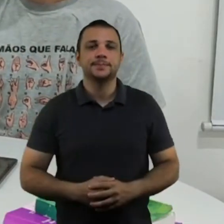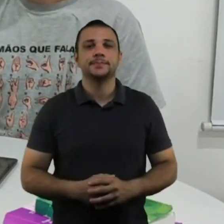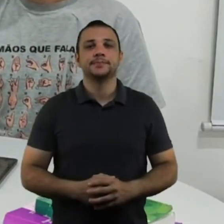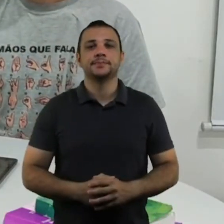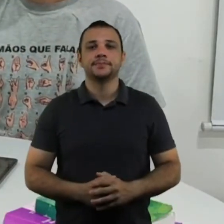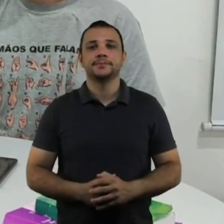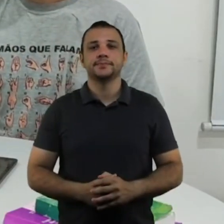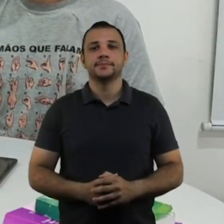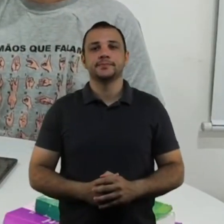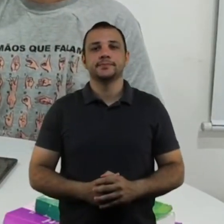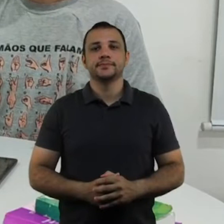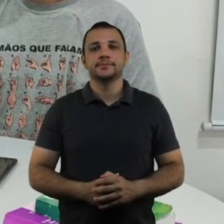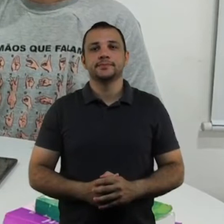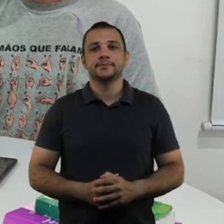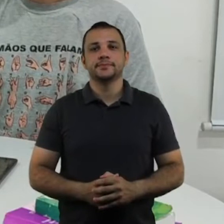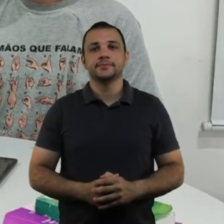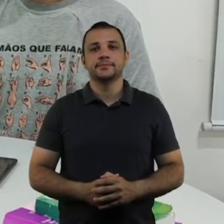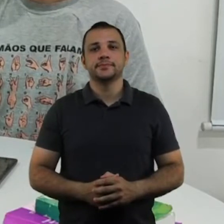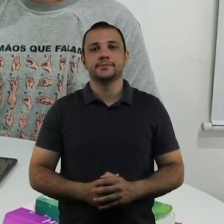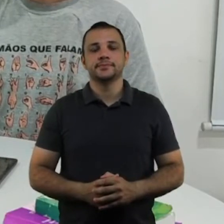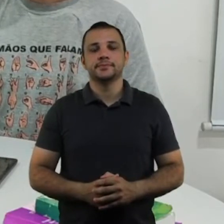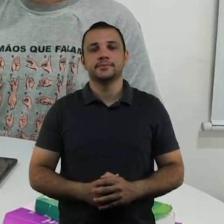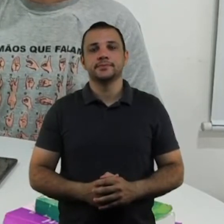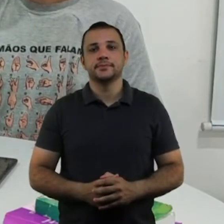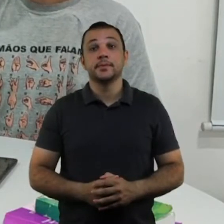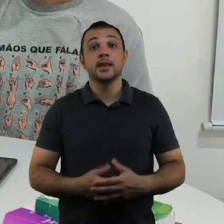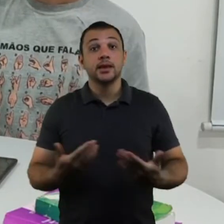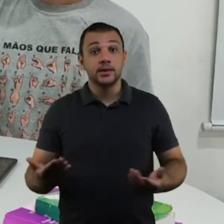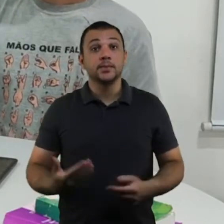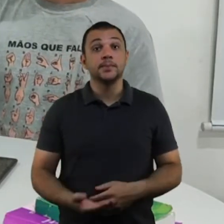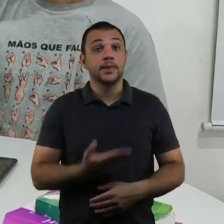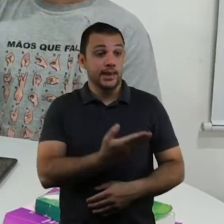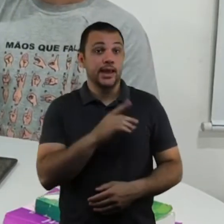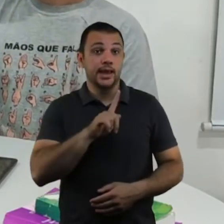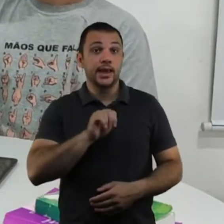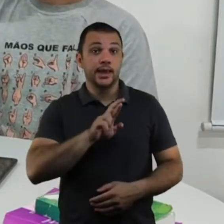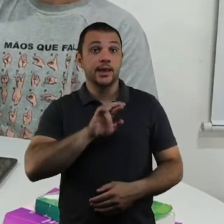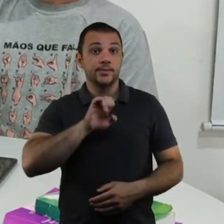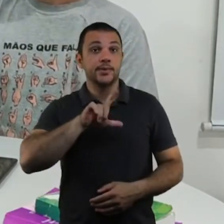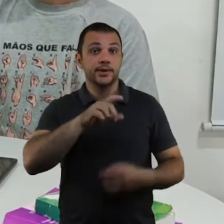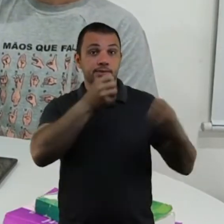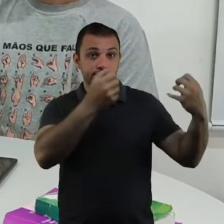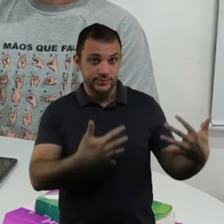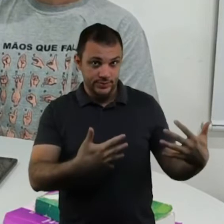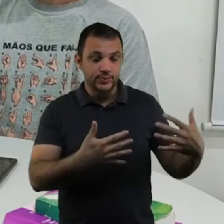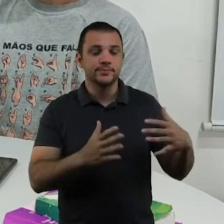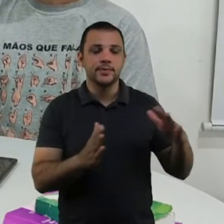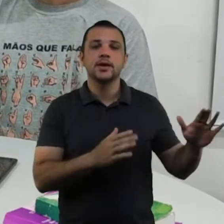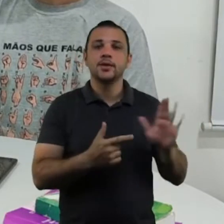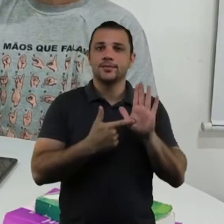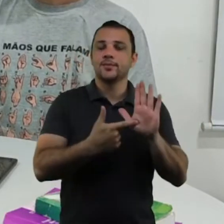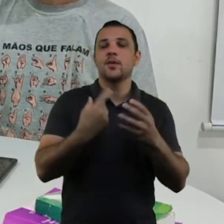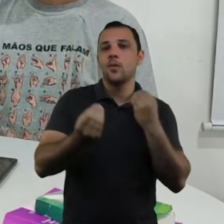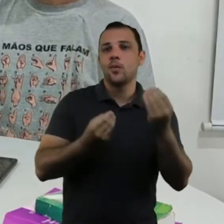como o Gabriel já falou, antes de começar a demonstração, eu só queria conceituar o que significa pessoa